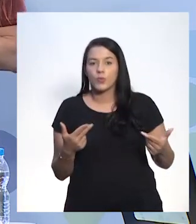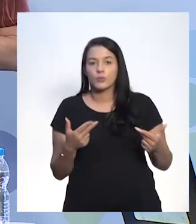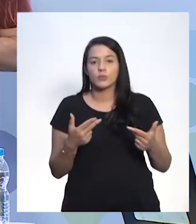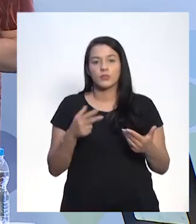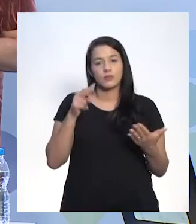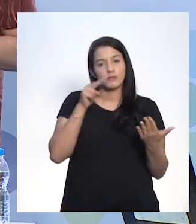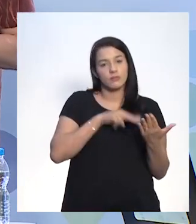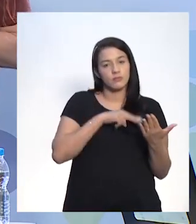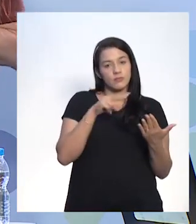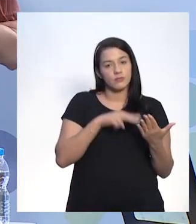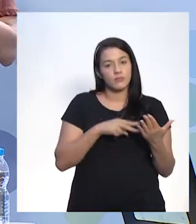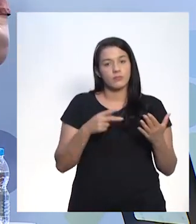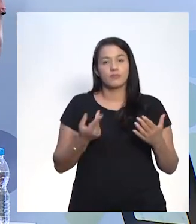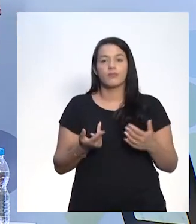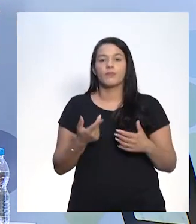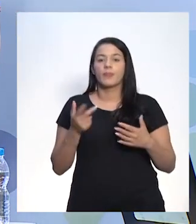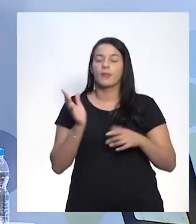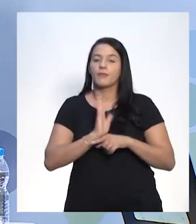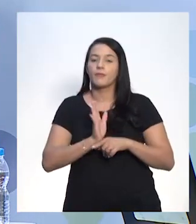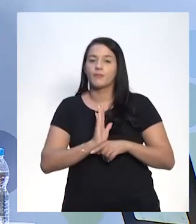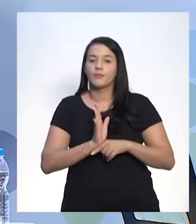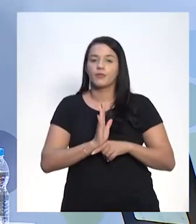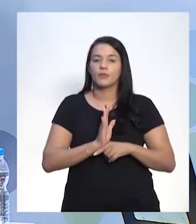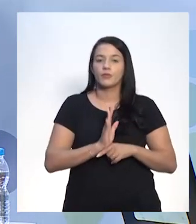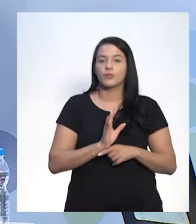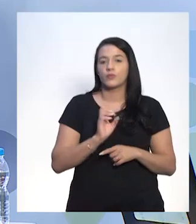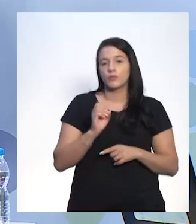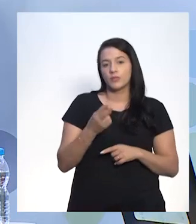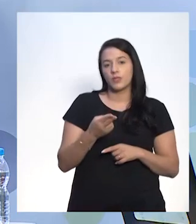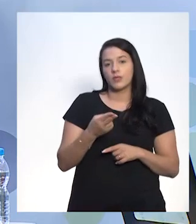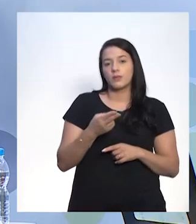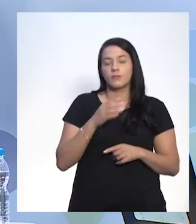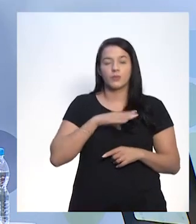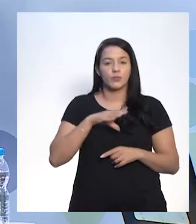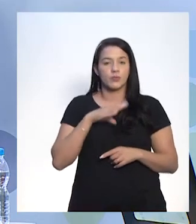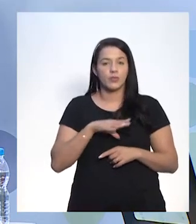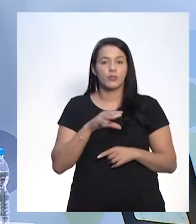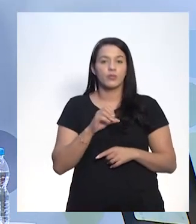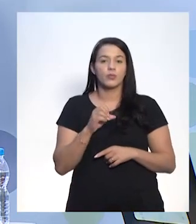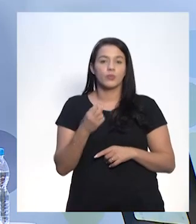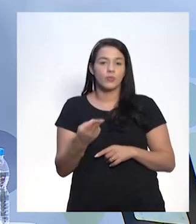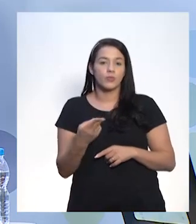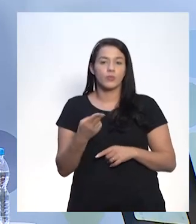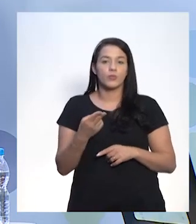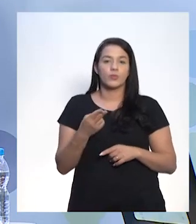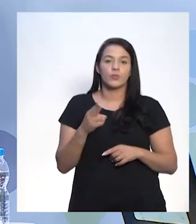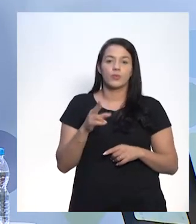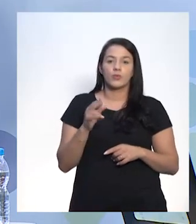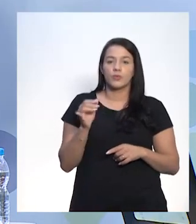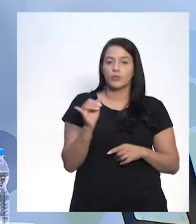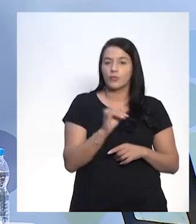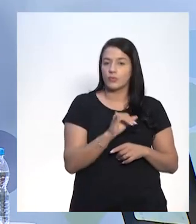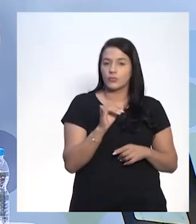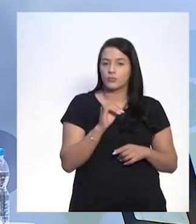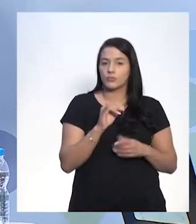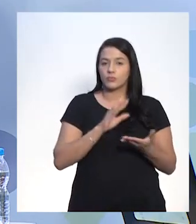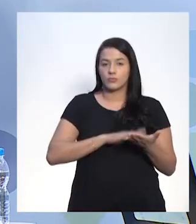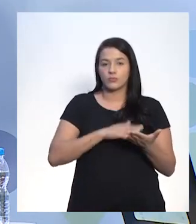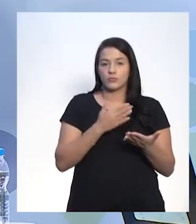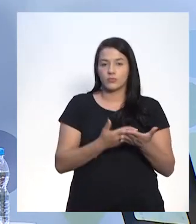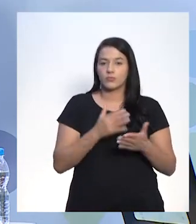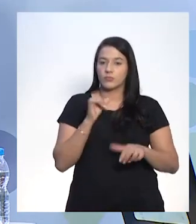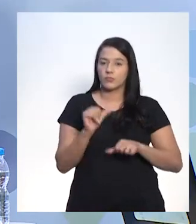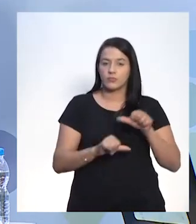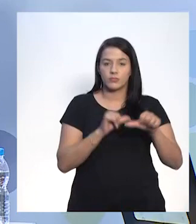assiste filme dublado ou legendado, e assim, não precisa nem ser TV a cabo, na própria TV normal,